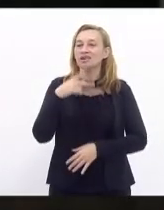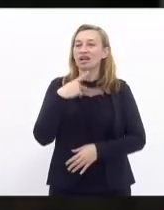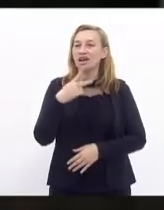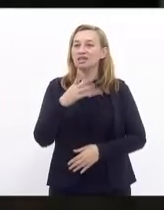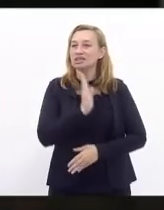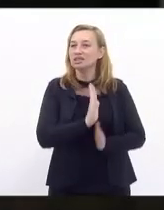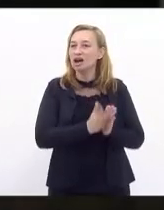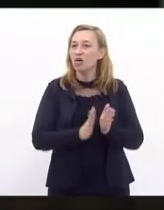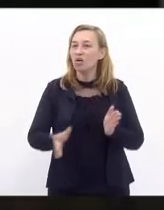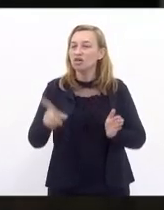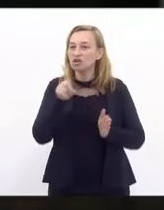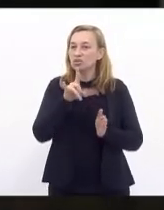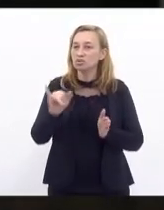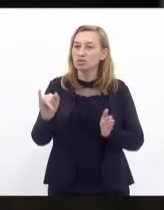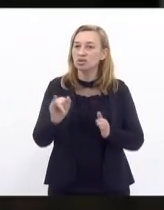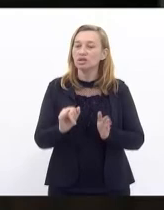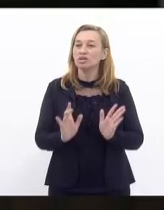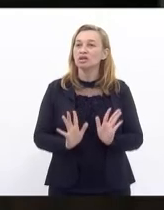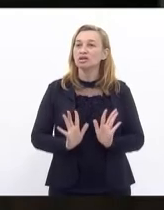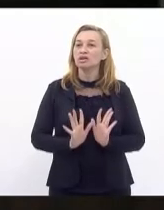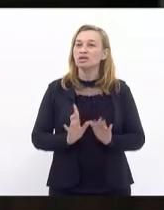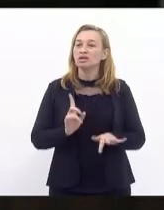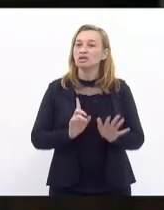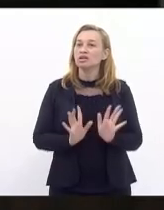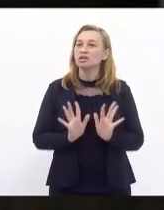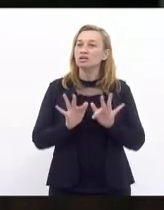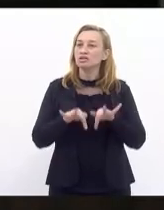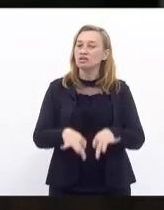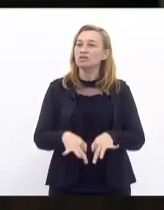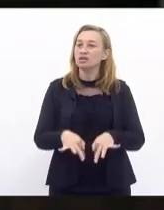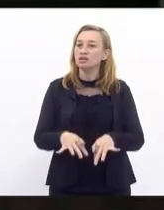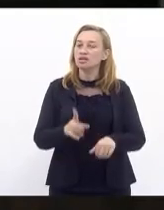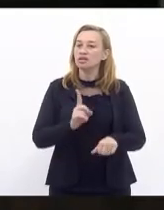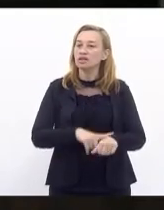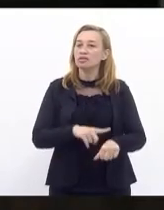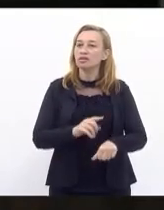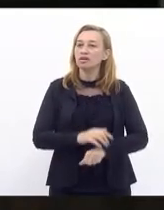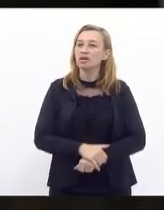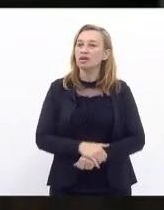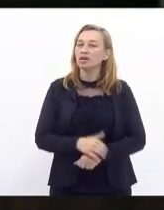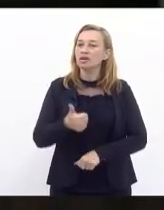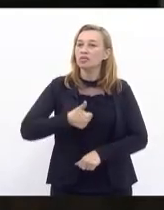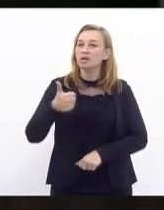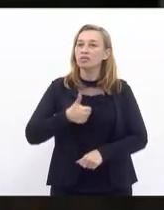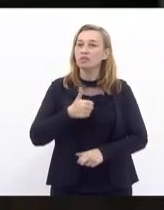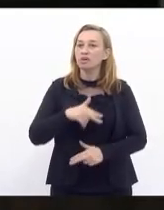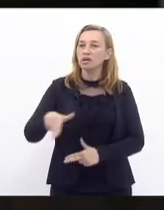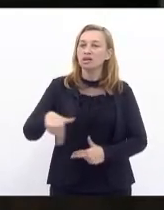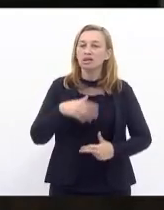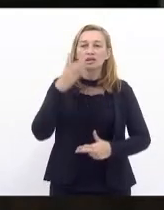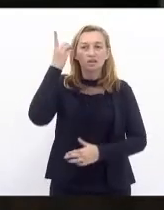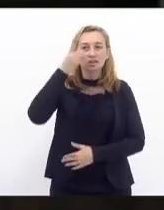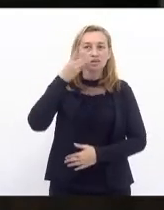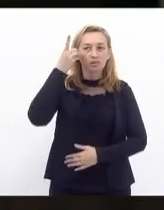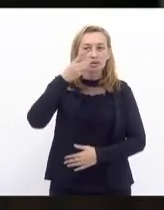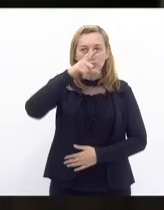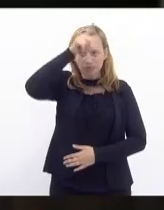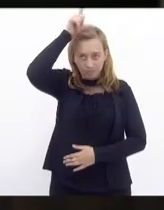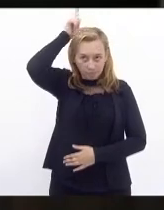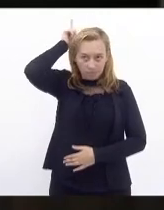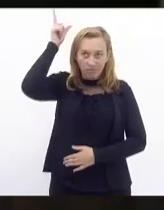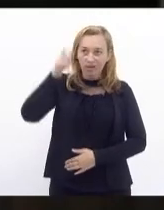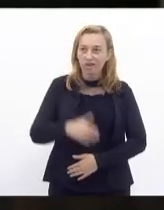na ordem do dia, encerra-se a ordem do dia e inicia-se o expediente final. O primeiro orador inscrito é o nobre deputado Luiz